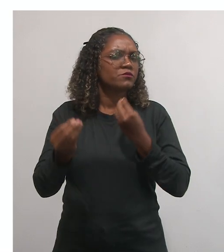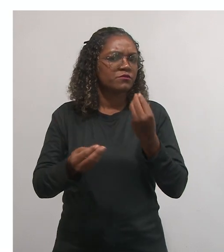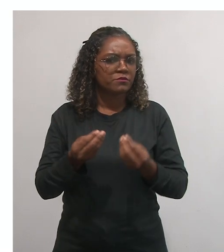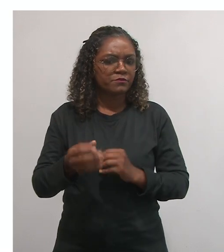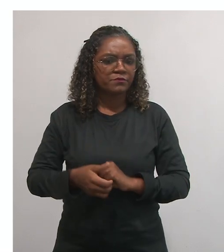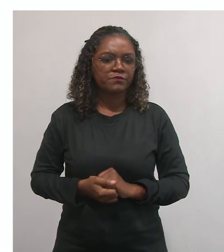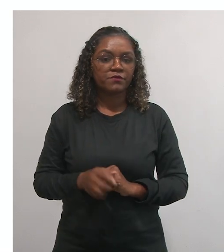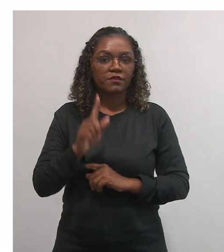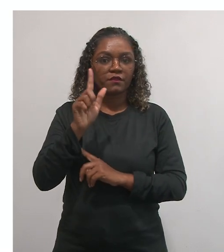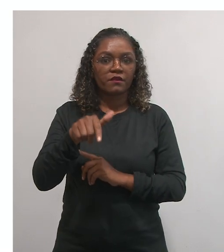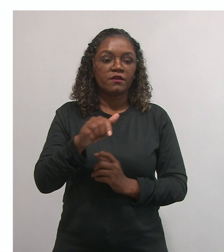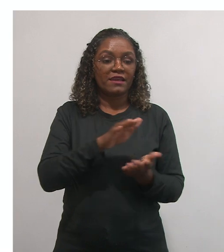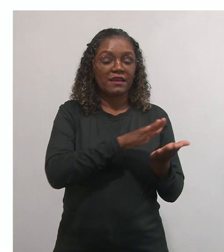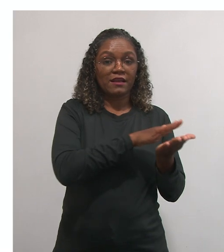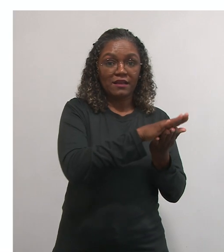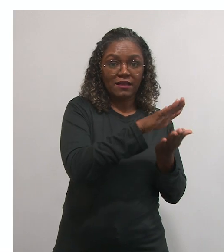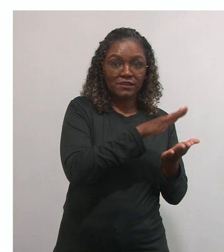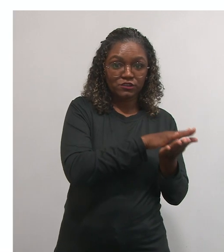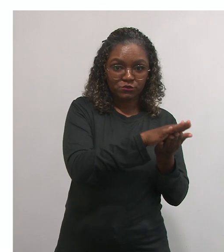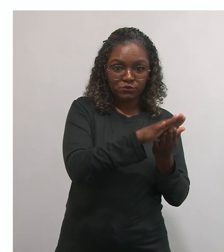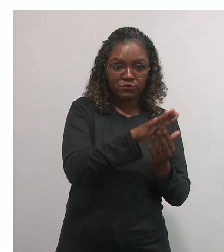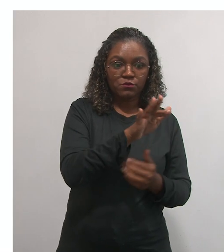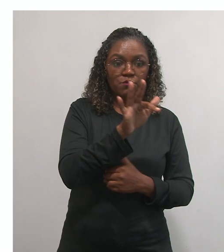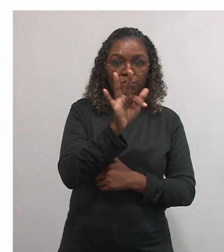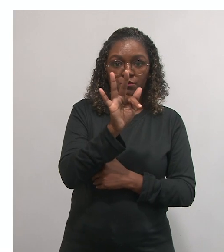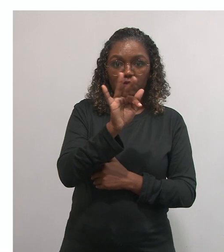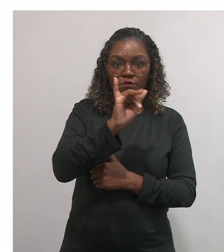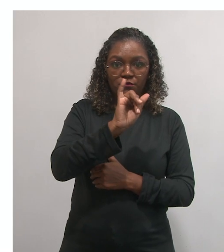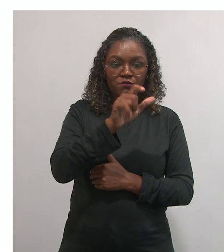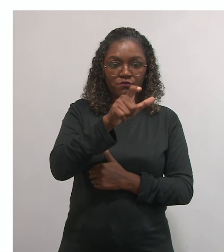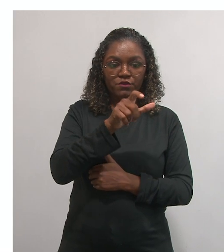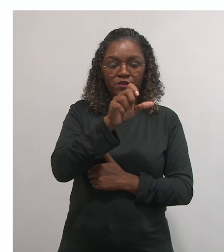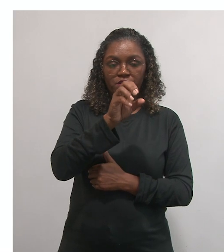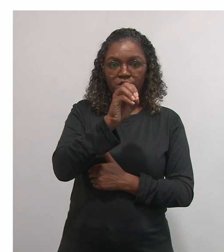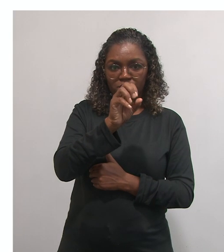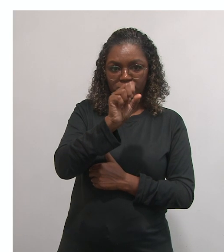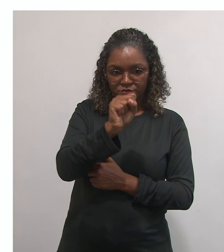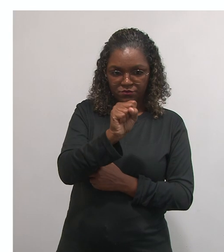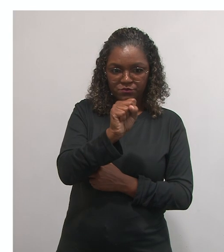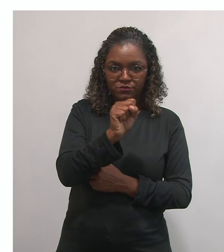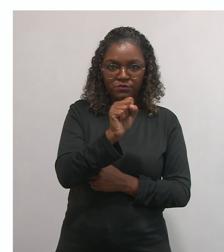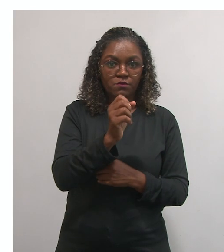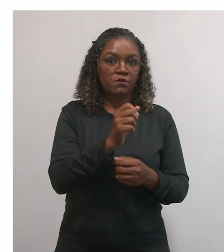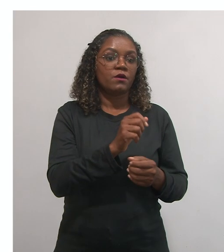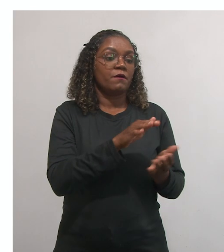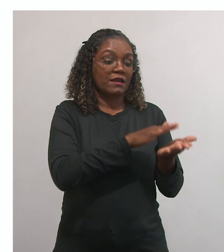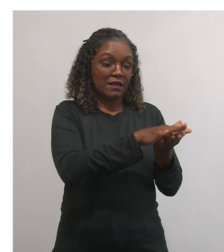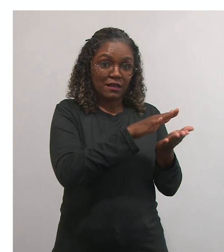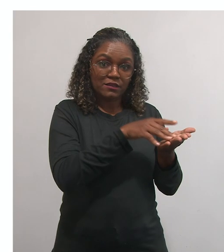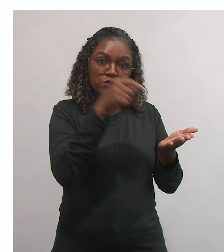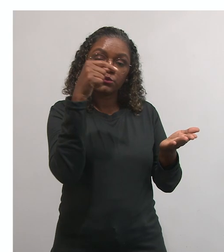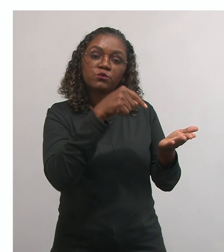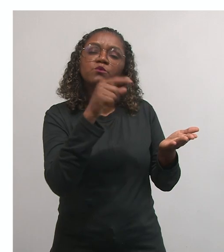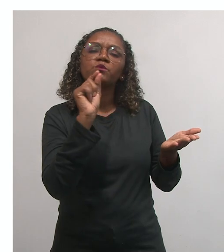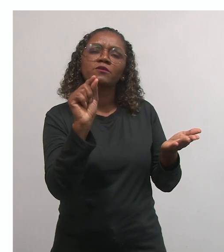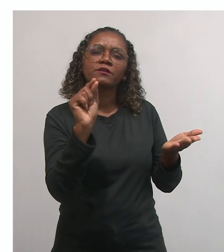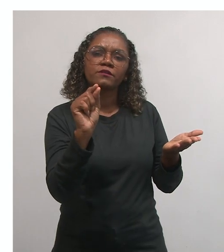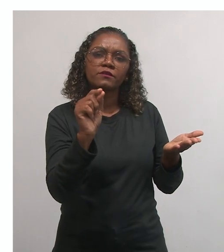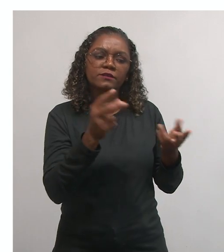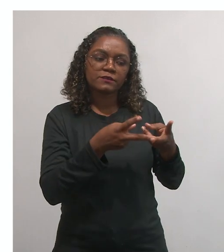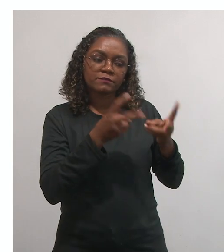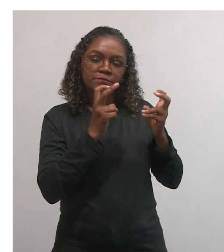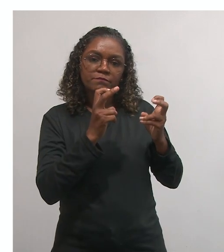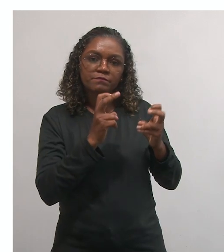gastos fixos então lá Nesse artigo científico os autores identificaram que os gastos